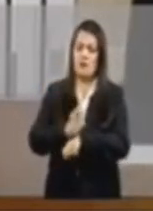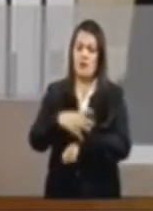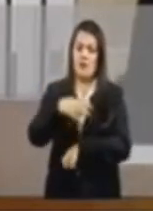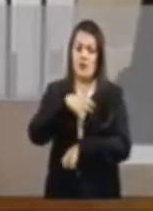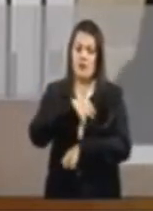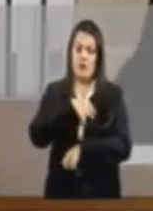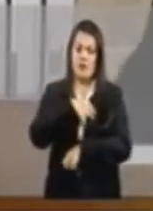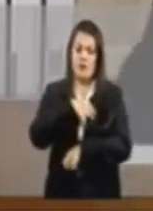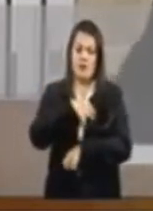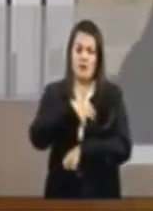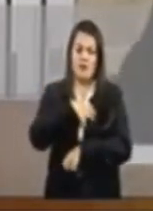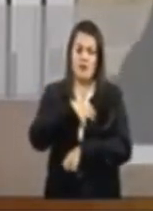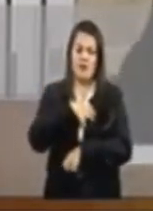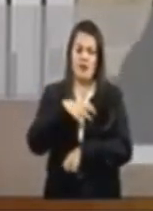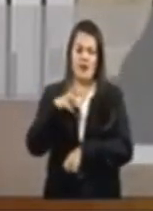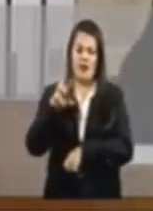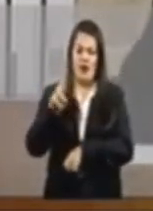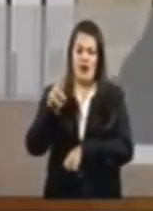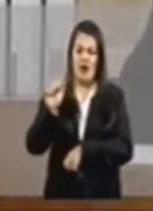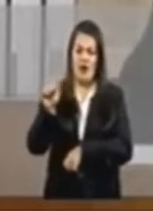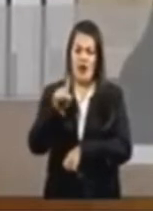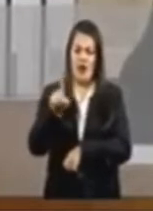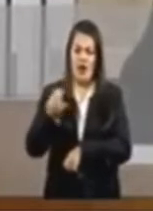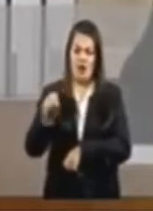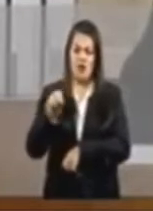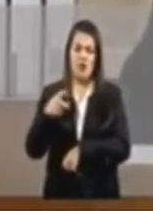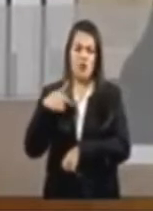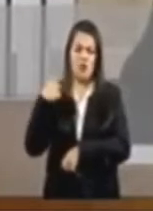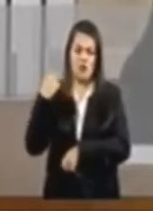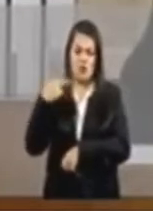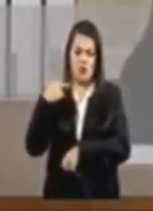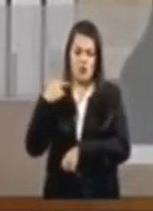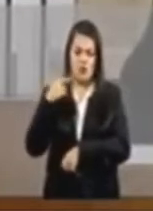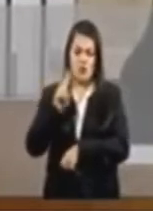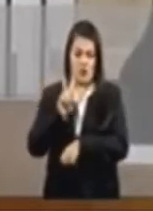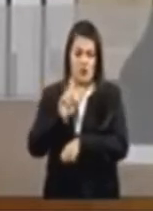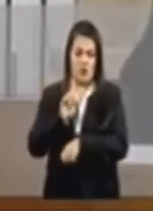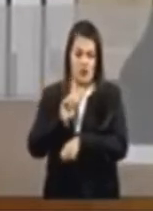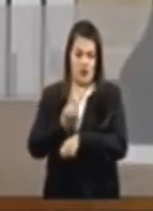saraiva ximenes que a defensora pública geral daquele estado